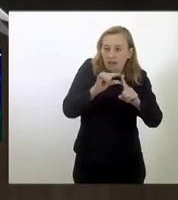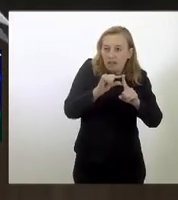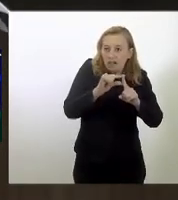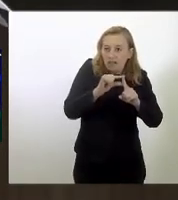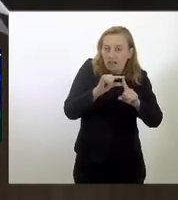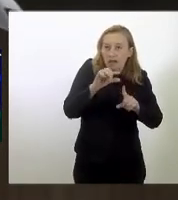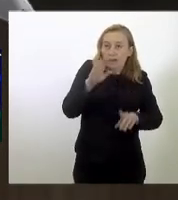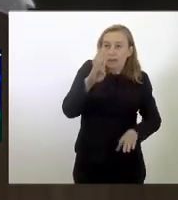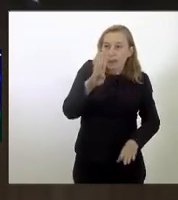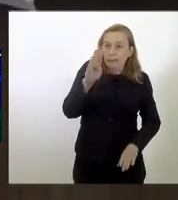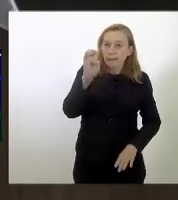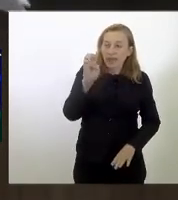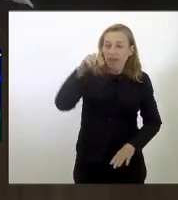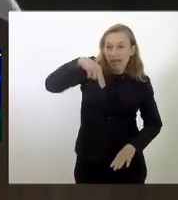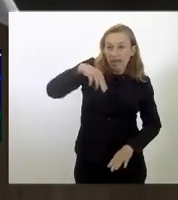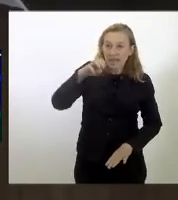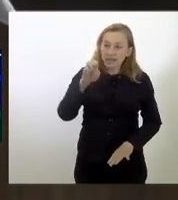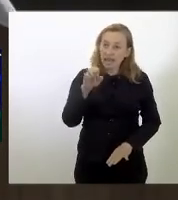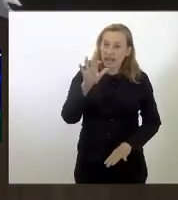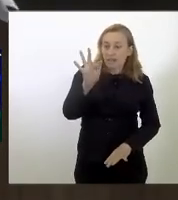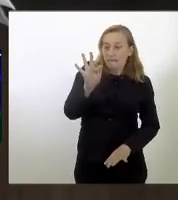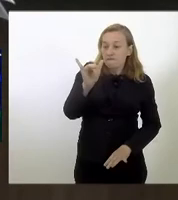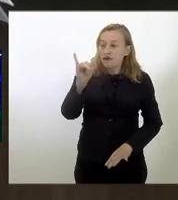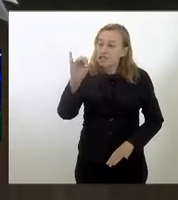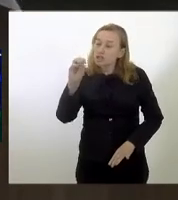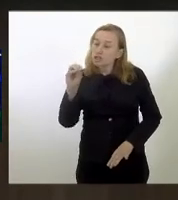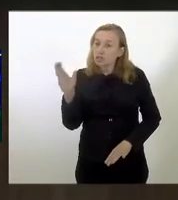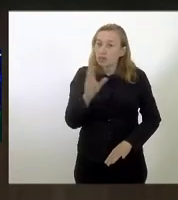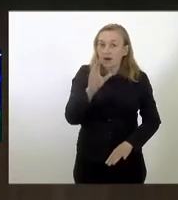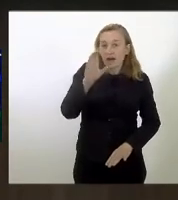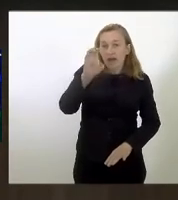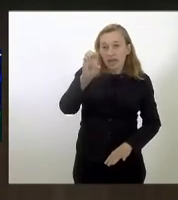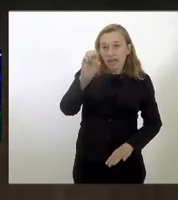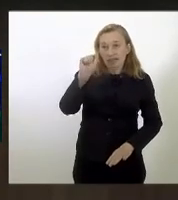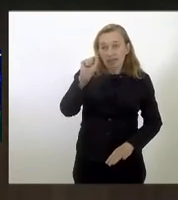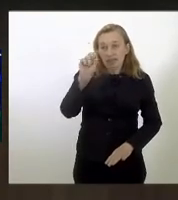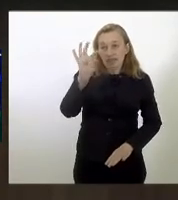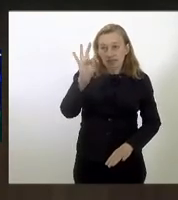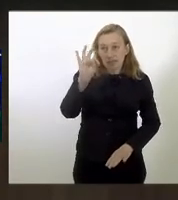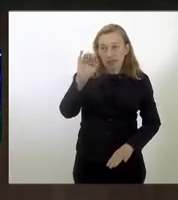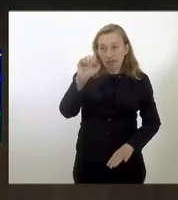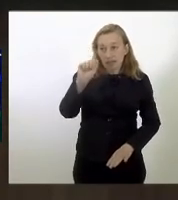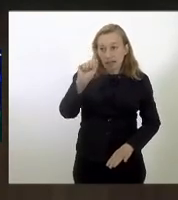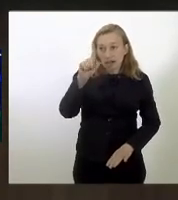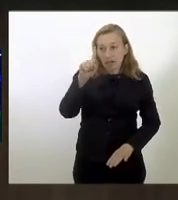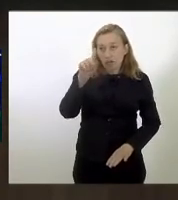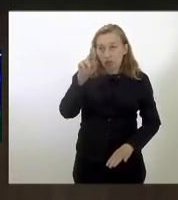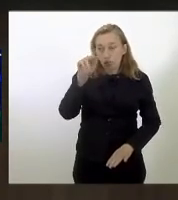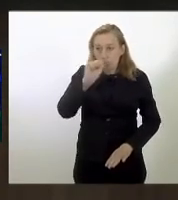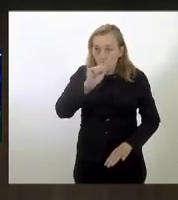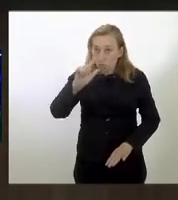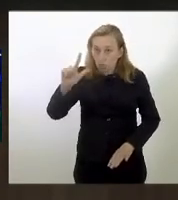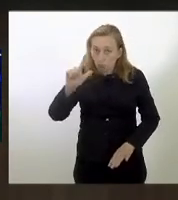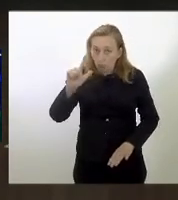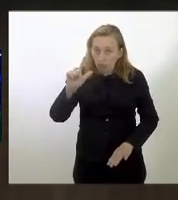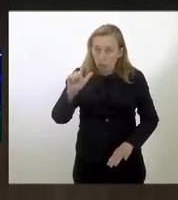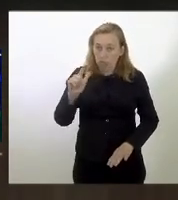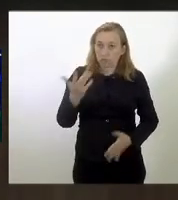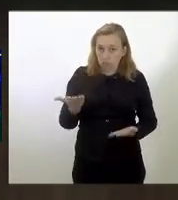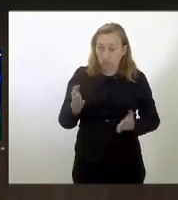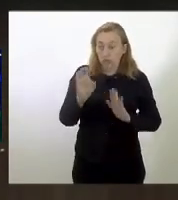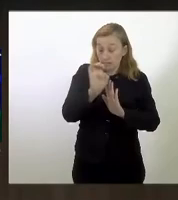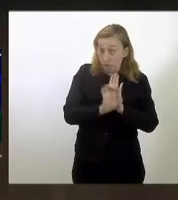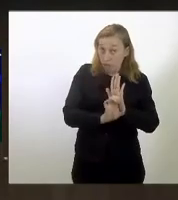estaduais, porque no projeto original é apenas benefício. Então, minha proposta é constitucionalidade com emenda, apenas para